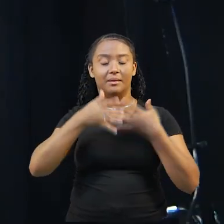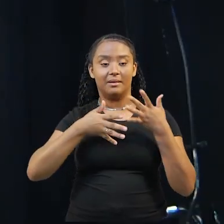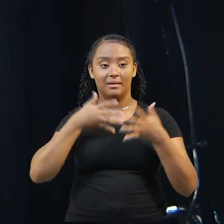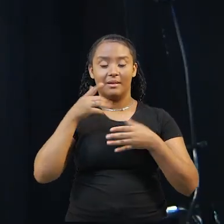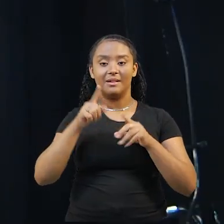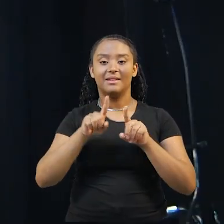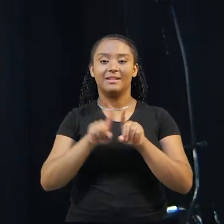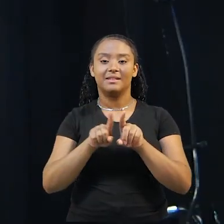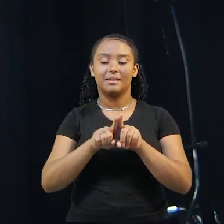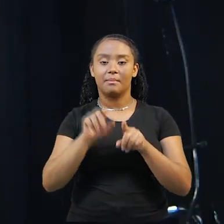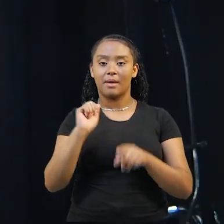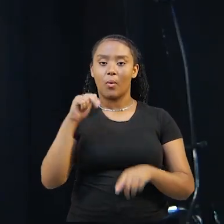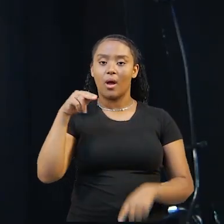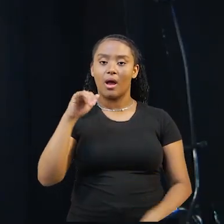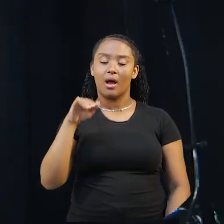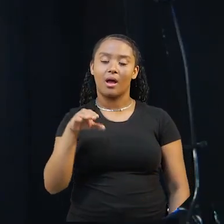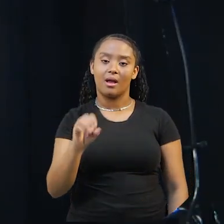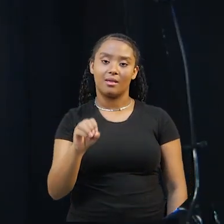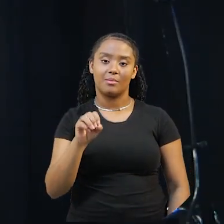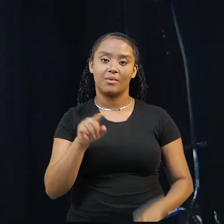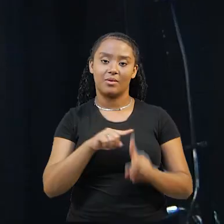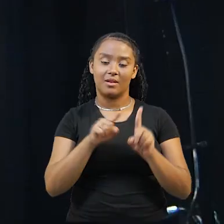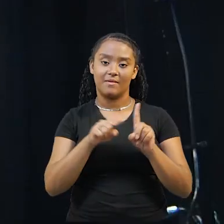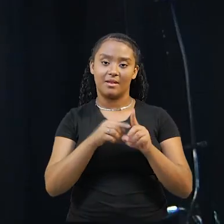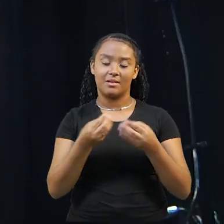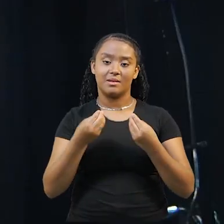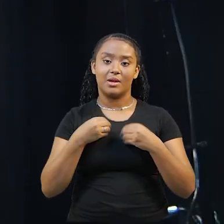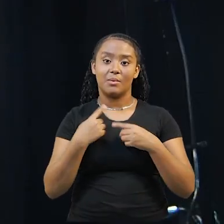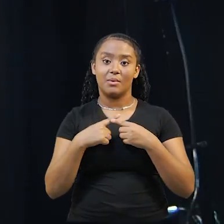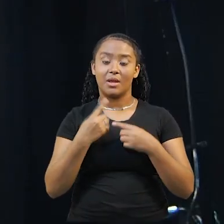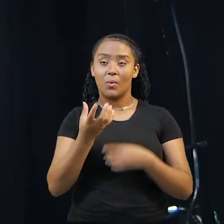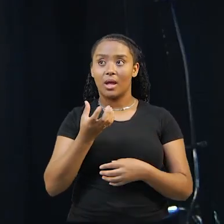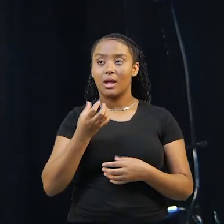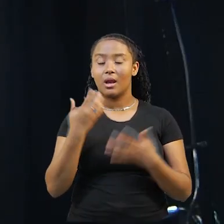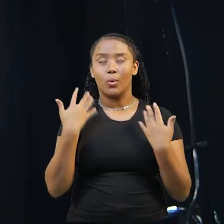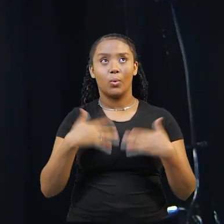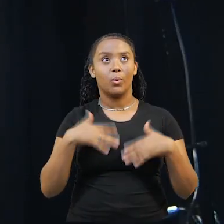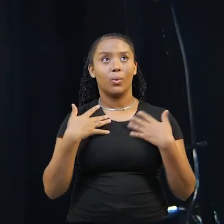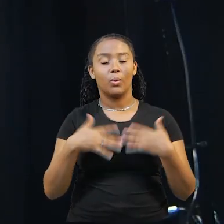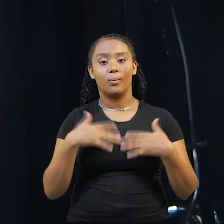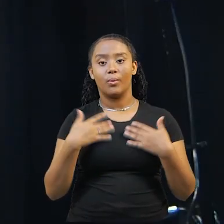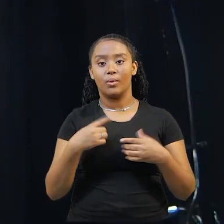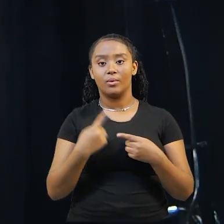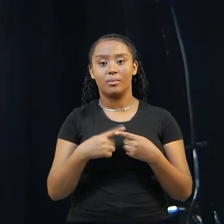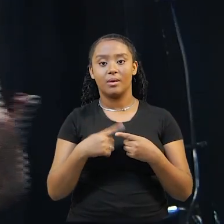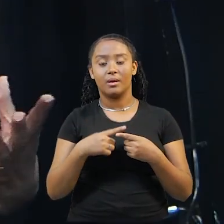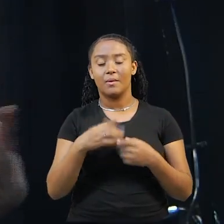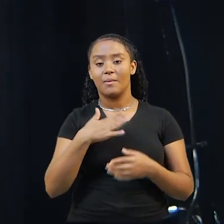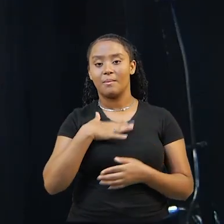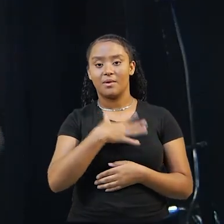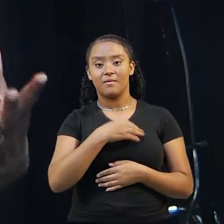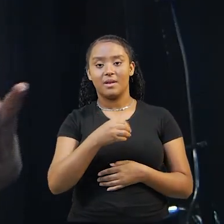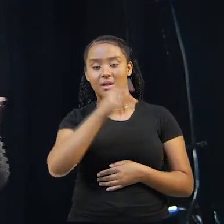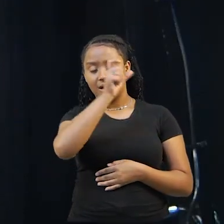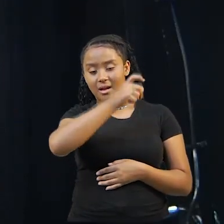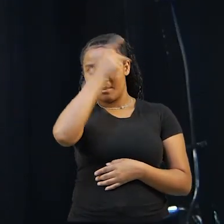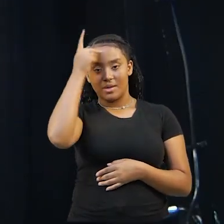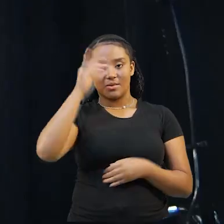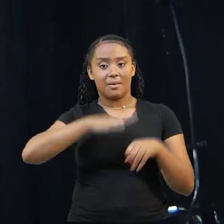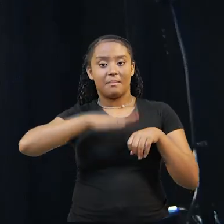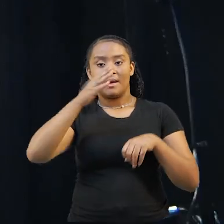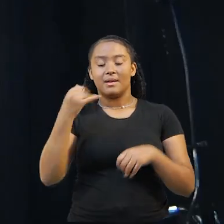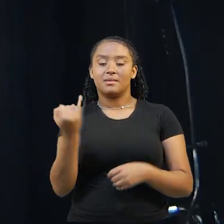acho que o ânimo também que a gravidez me deu, porque era uma coisa que eu queria muito, assim, o meu filho é a pessoa mais importante